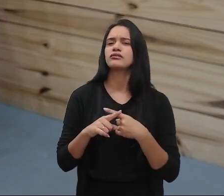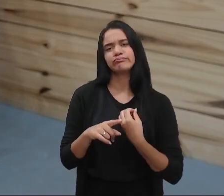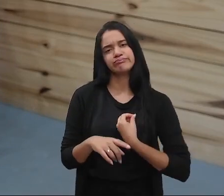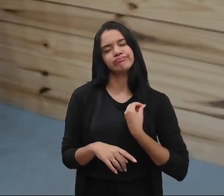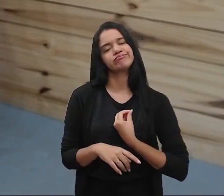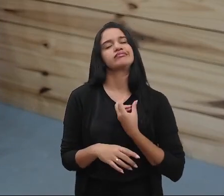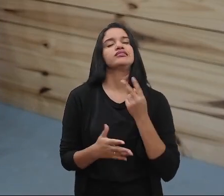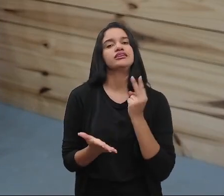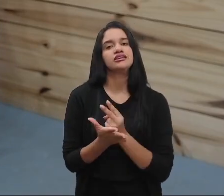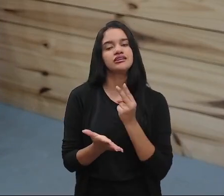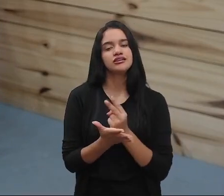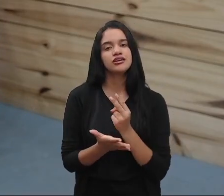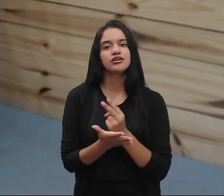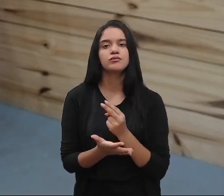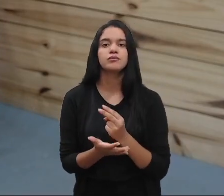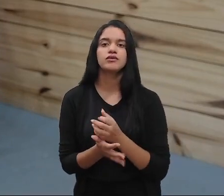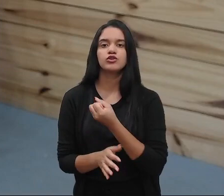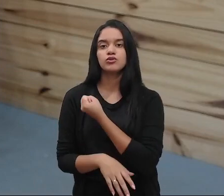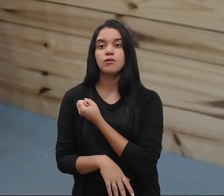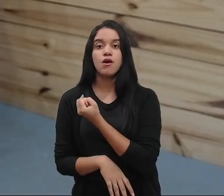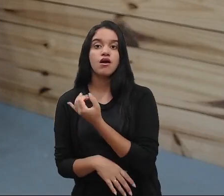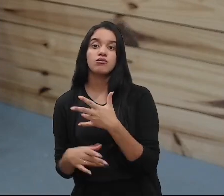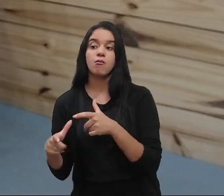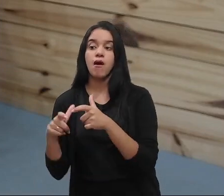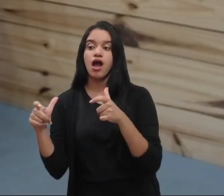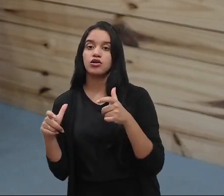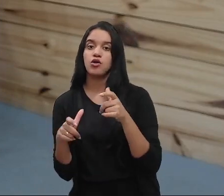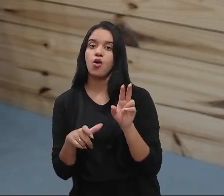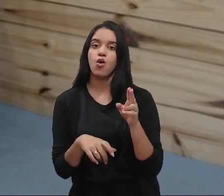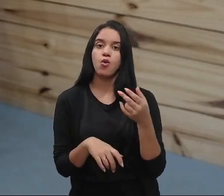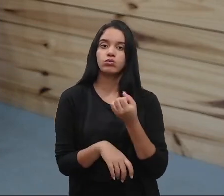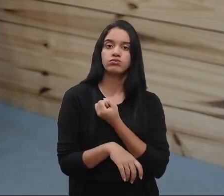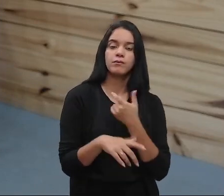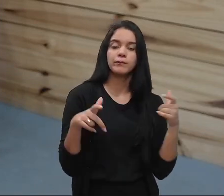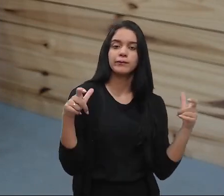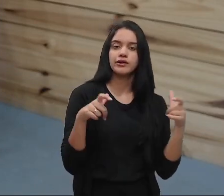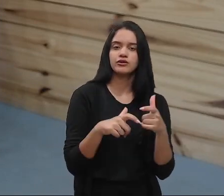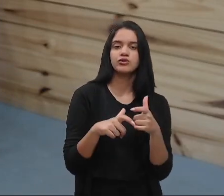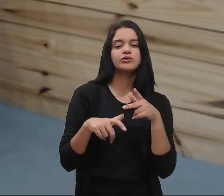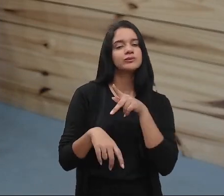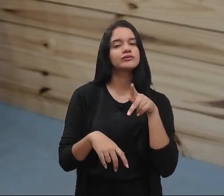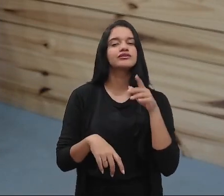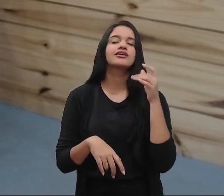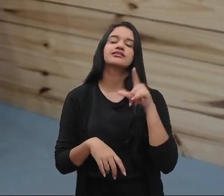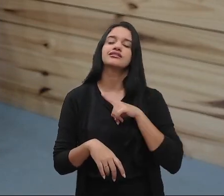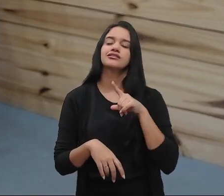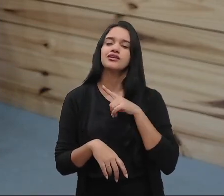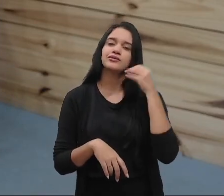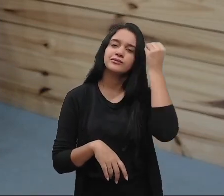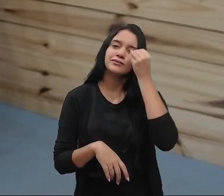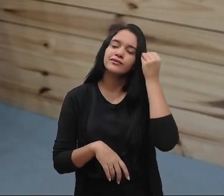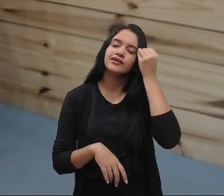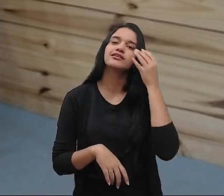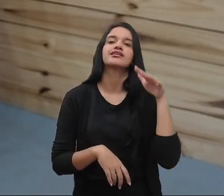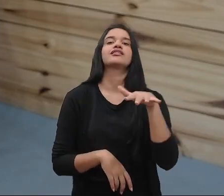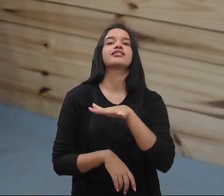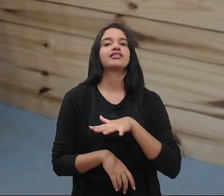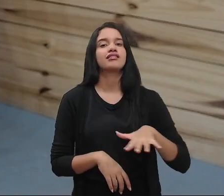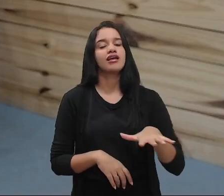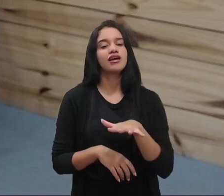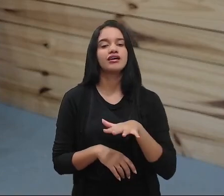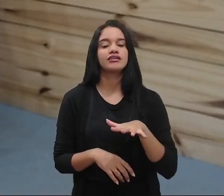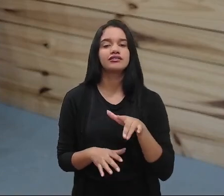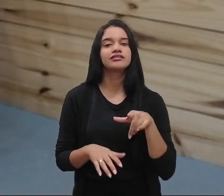Sim, sempre. Em maior ou menor número, e a gente que trabalha já, né, o professor tem uma experiência vasta na área, a gente que trabalha também já tem